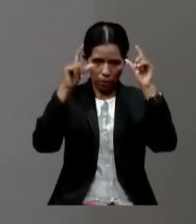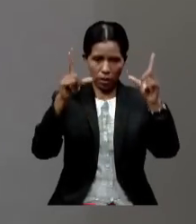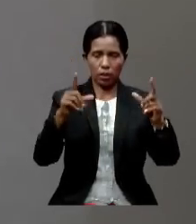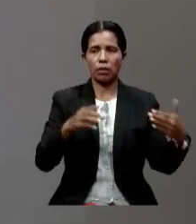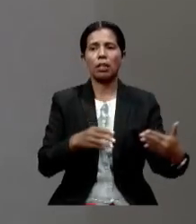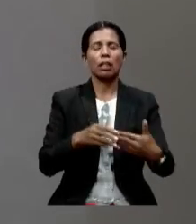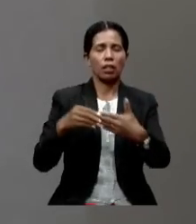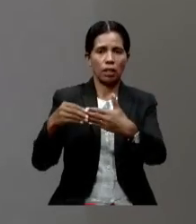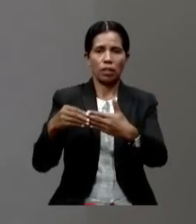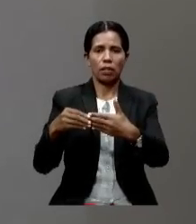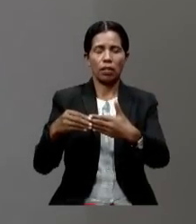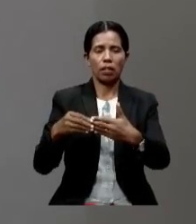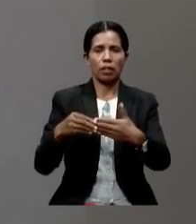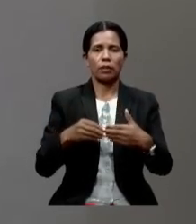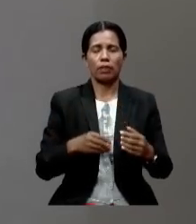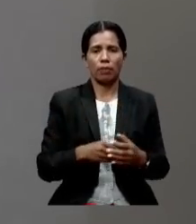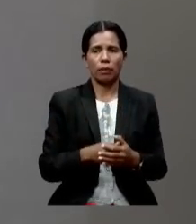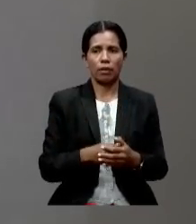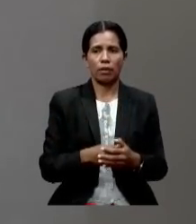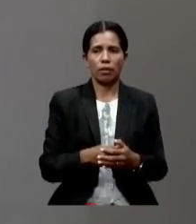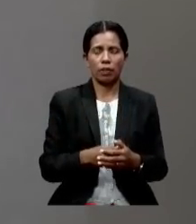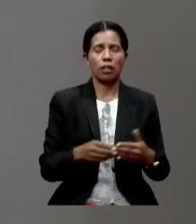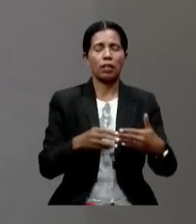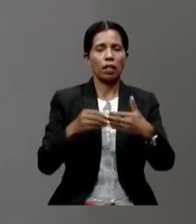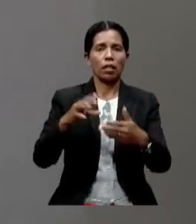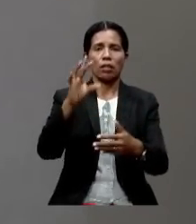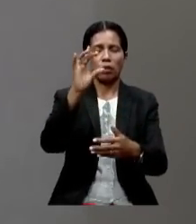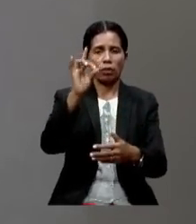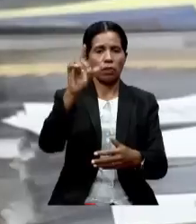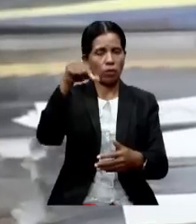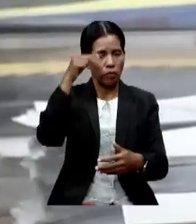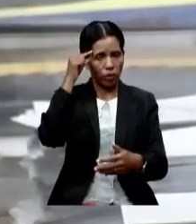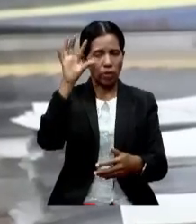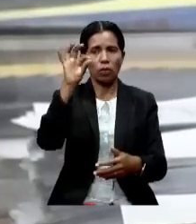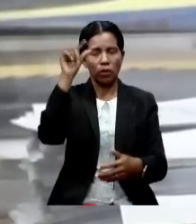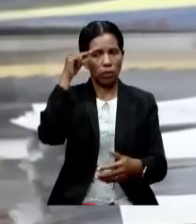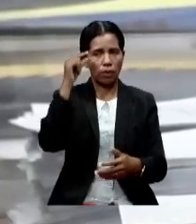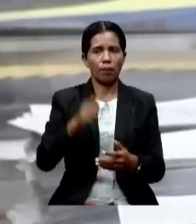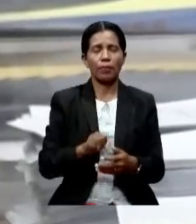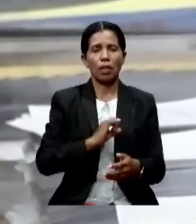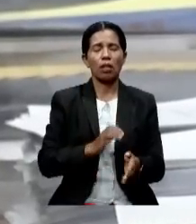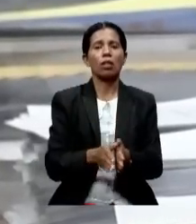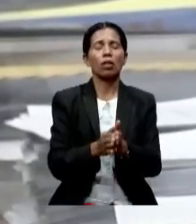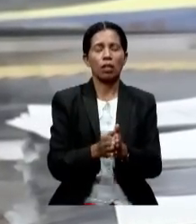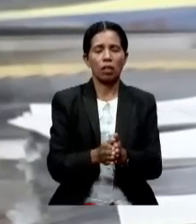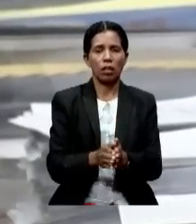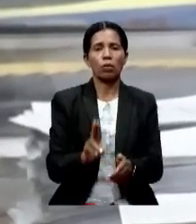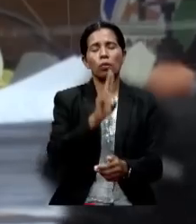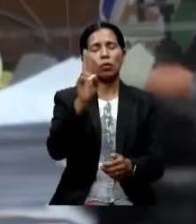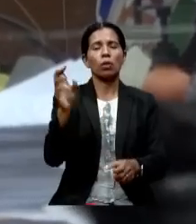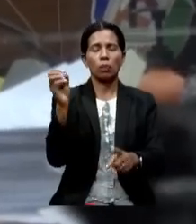criar um novo governo, nabemai. Háu, há caracato usa oportunidade, né?